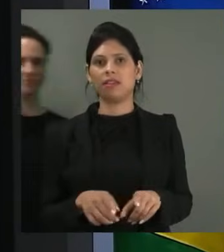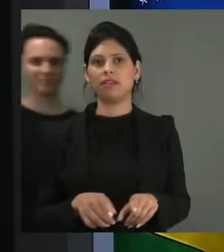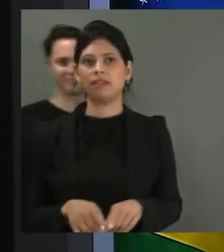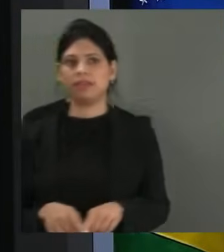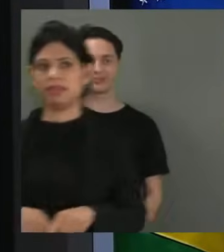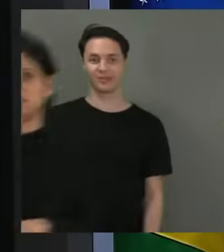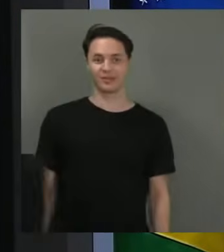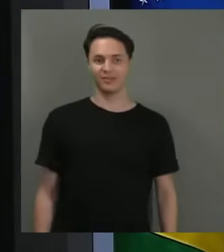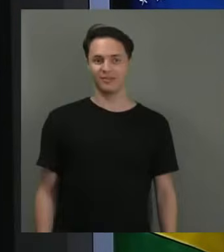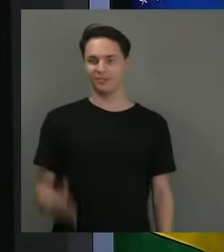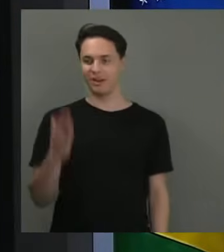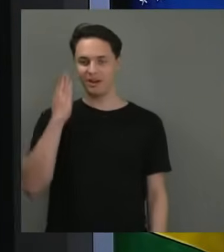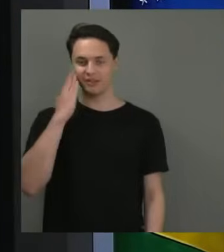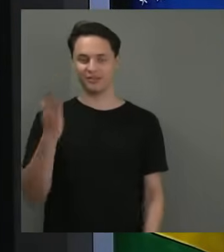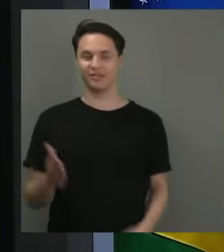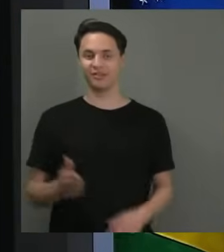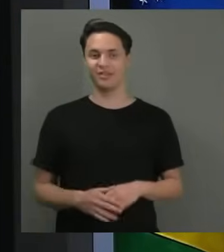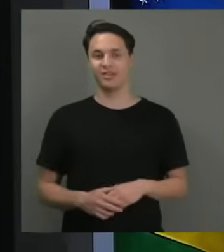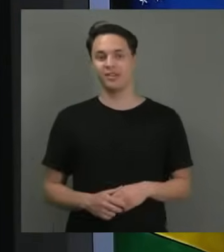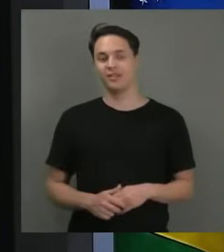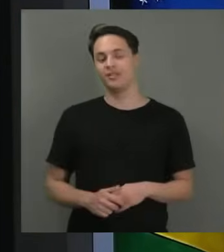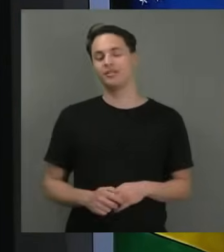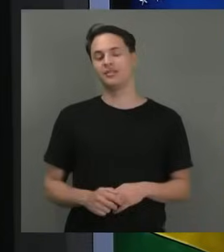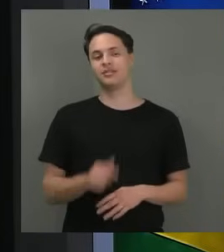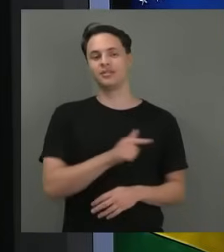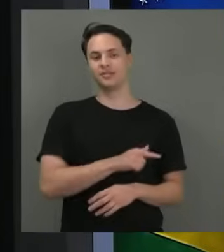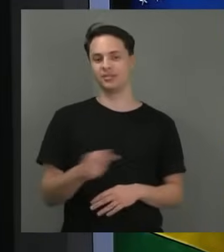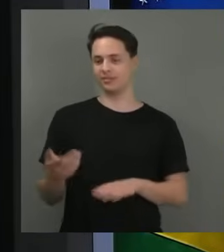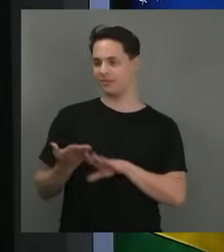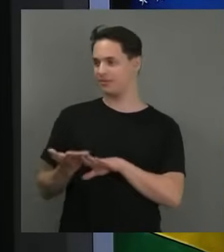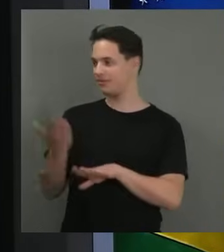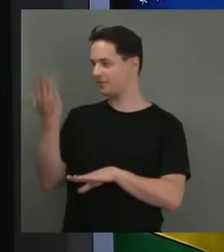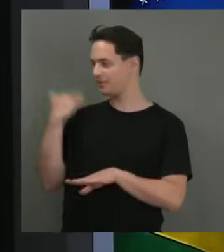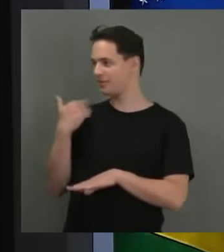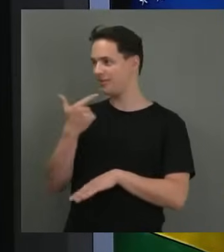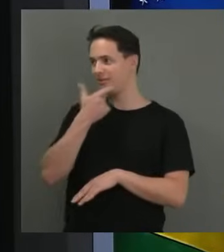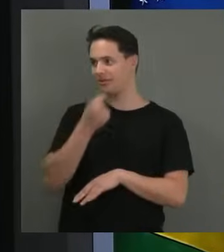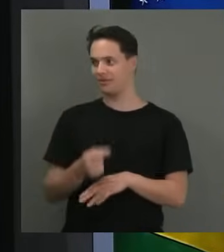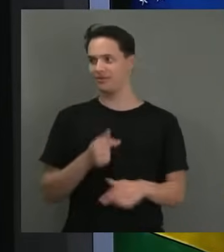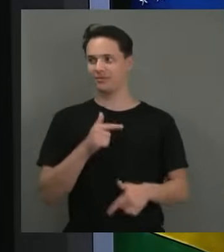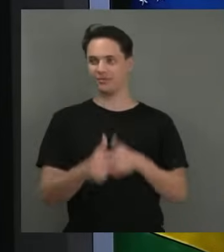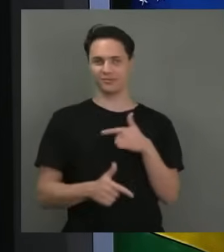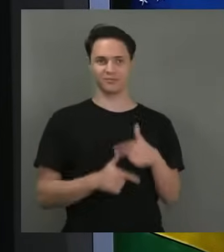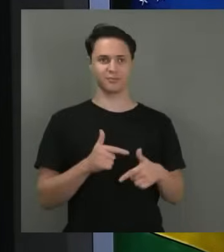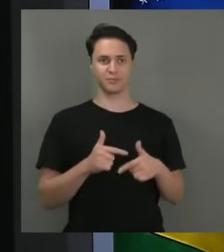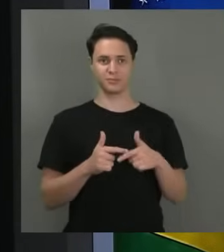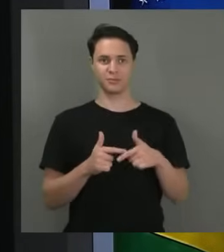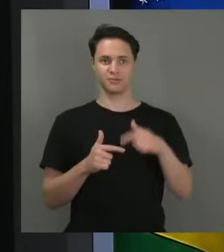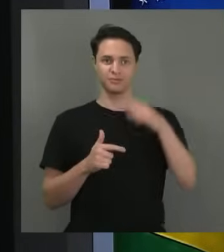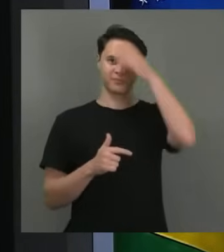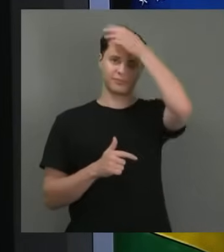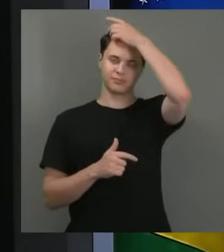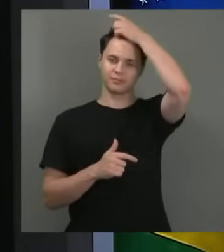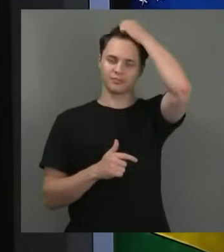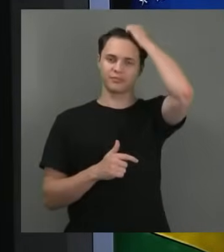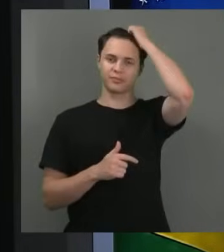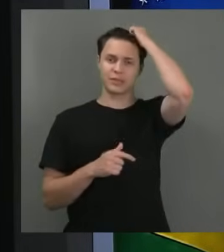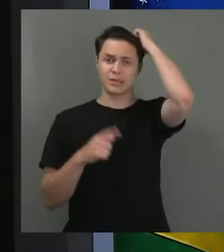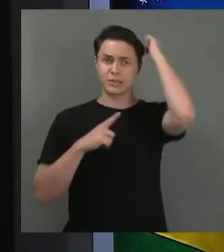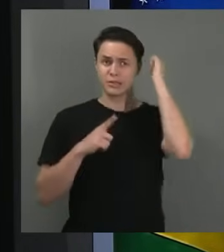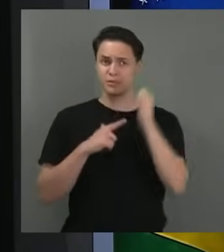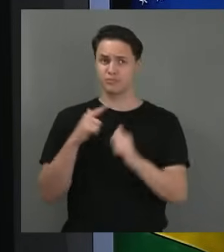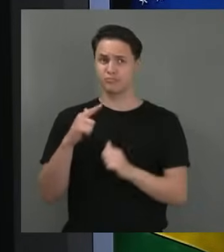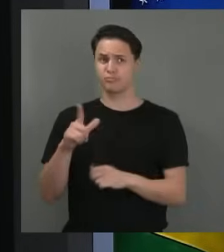Homem honesto, trabalhador, pai de 2 filhas e que, em função de várias comorbidades, tinha, desde